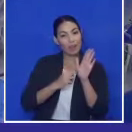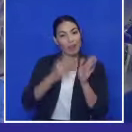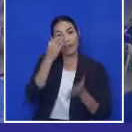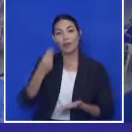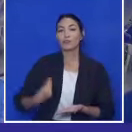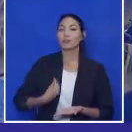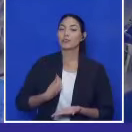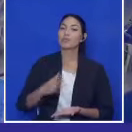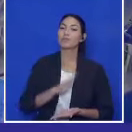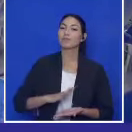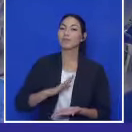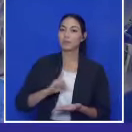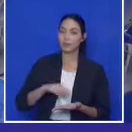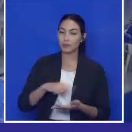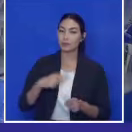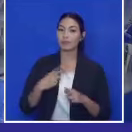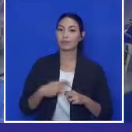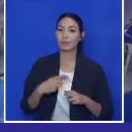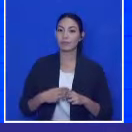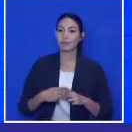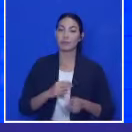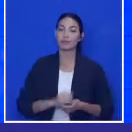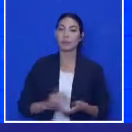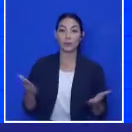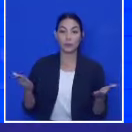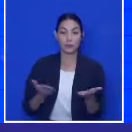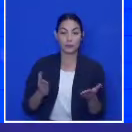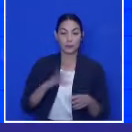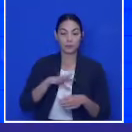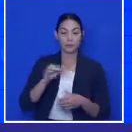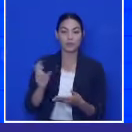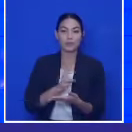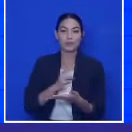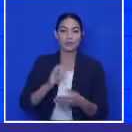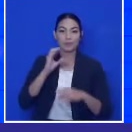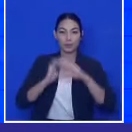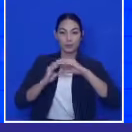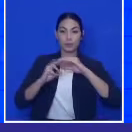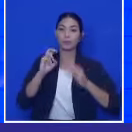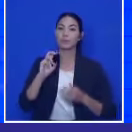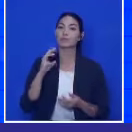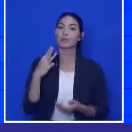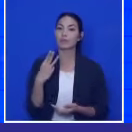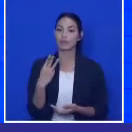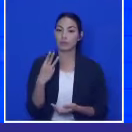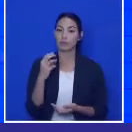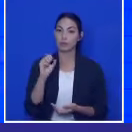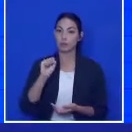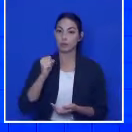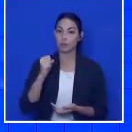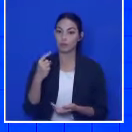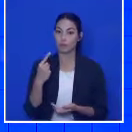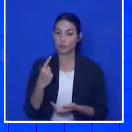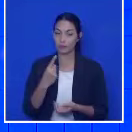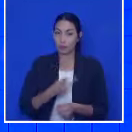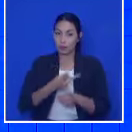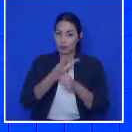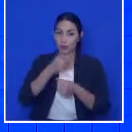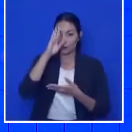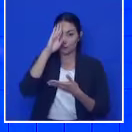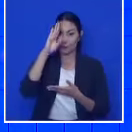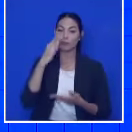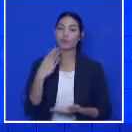noite, falamos ao vivo do Espaço Loterias Caixa. Hoje tem sorteio da Quina, concurso 5.381,